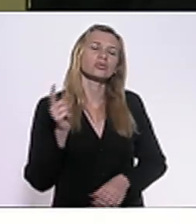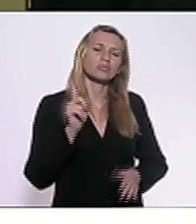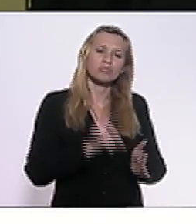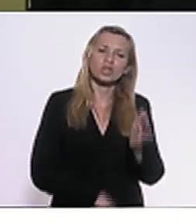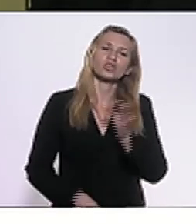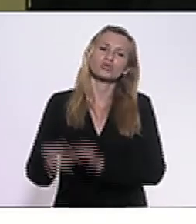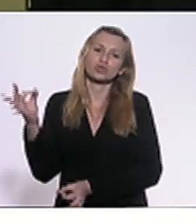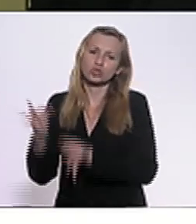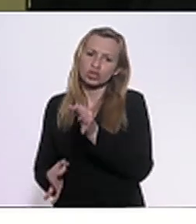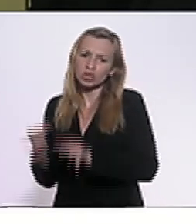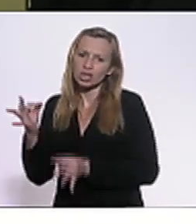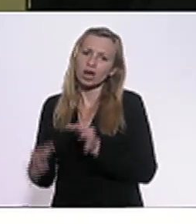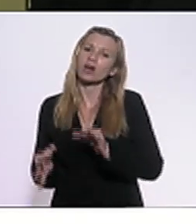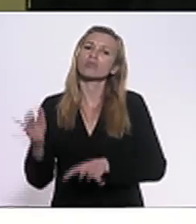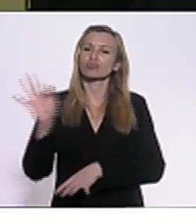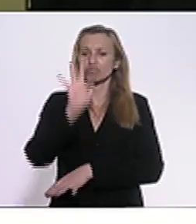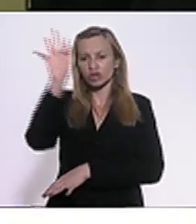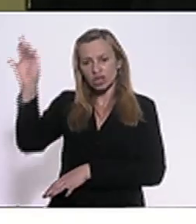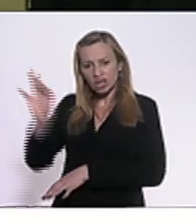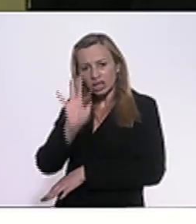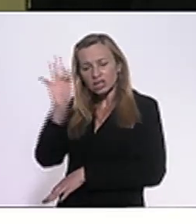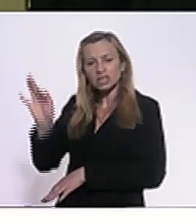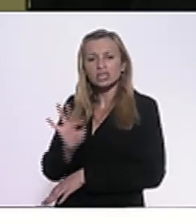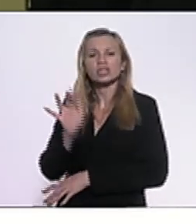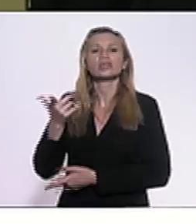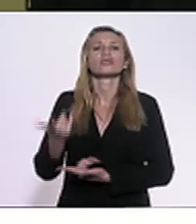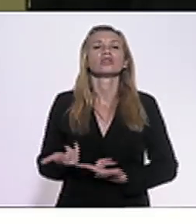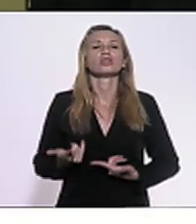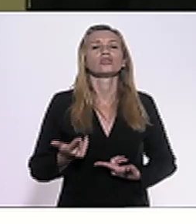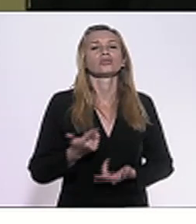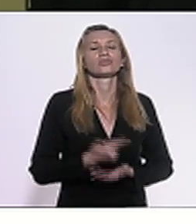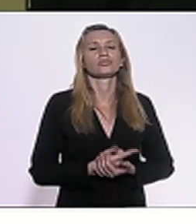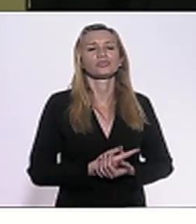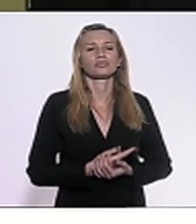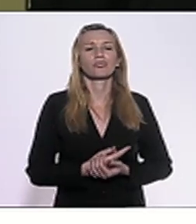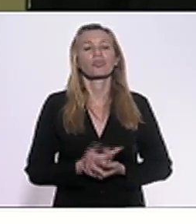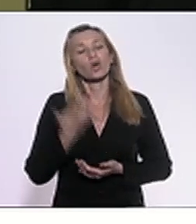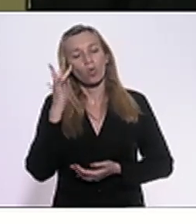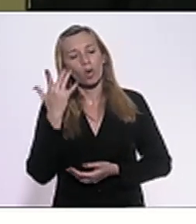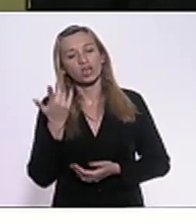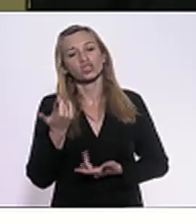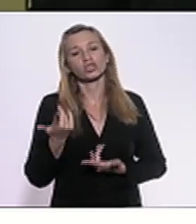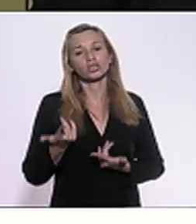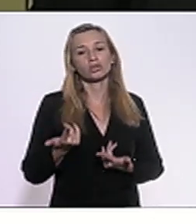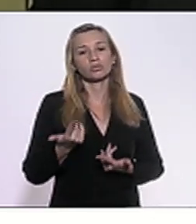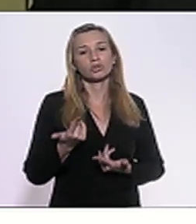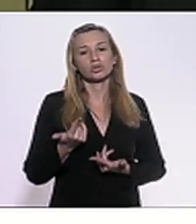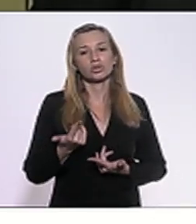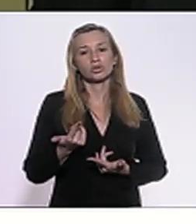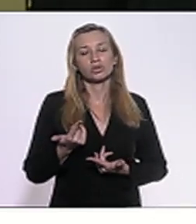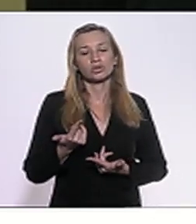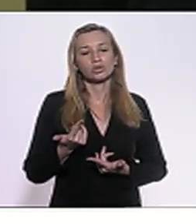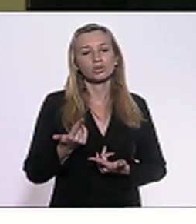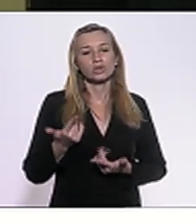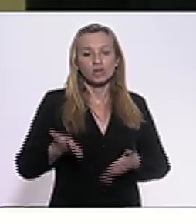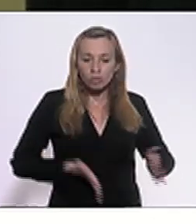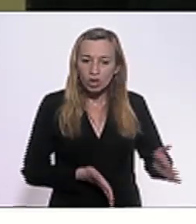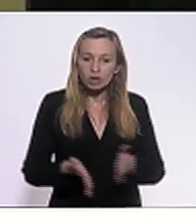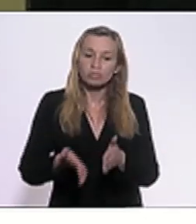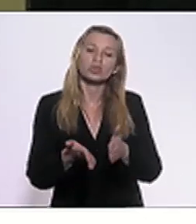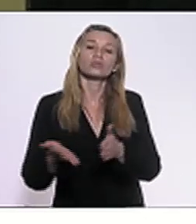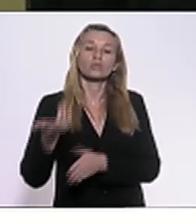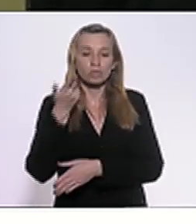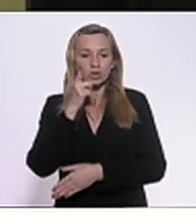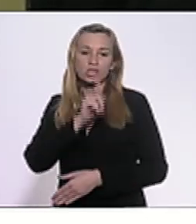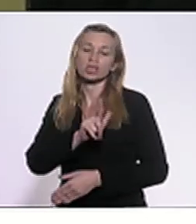relação federativa, que é por si só demais judicializada. Então, acho que a gente está tentando sair ali pelo caminho da construção. Eu